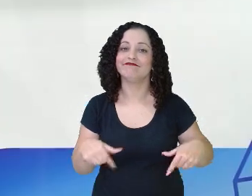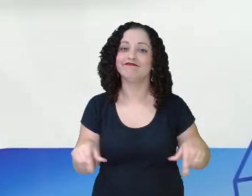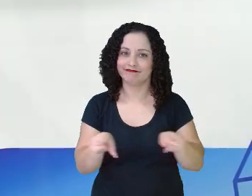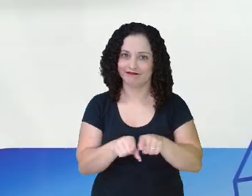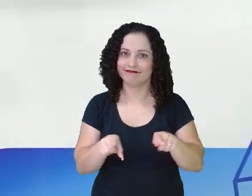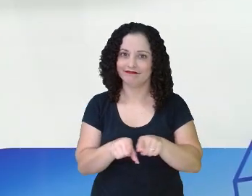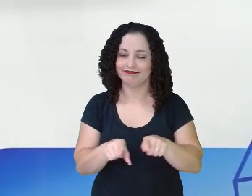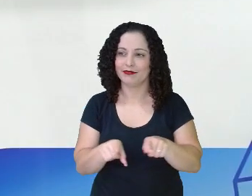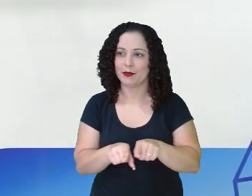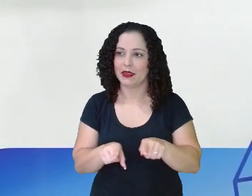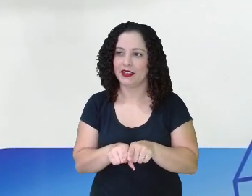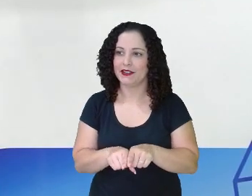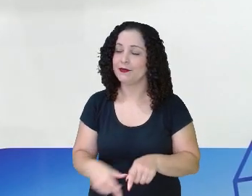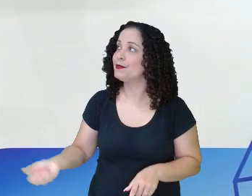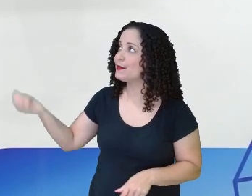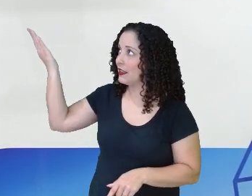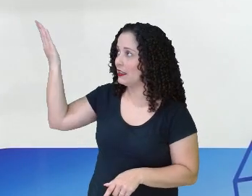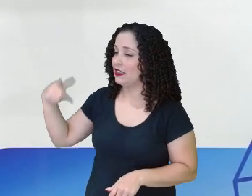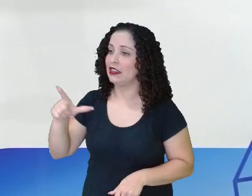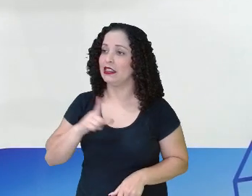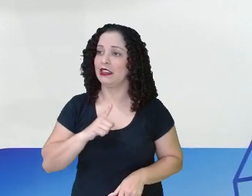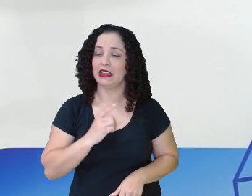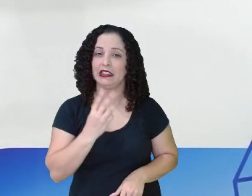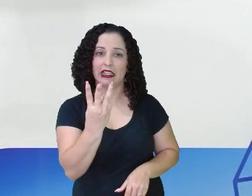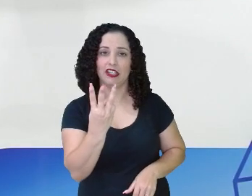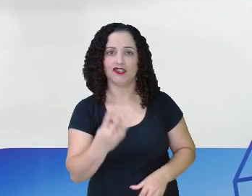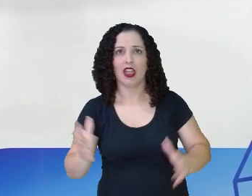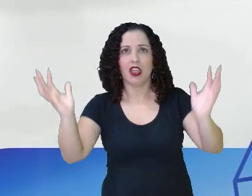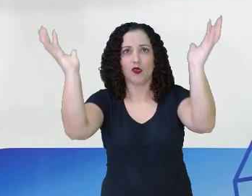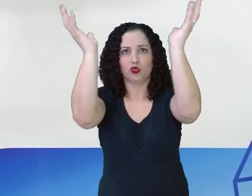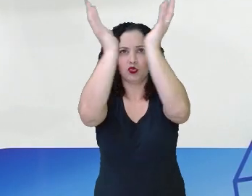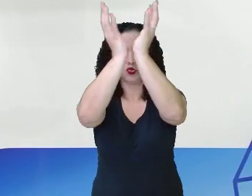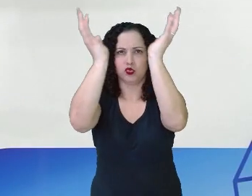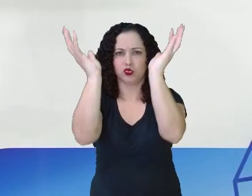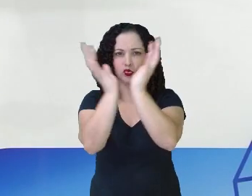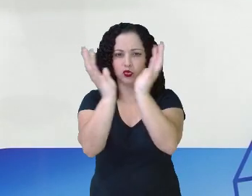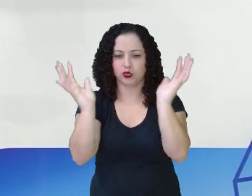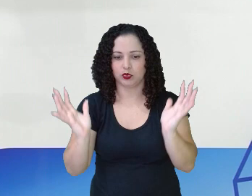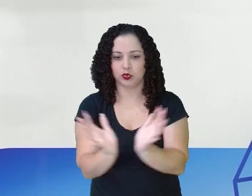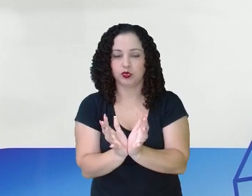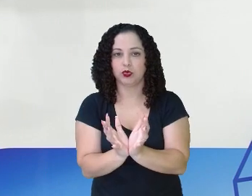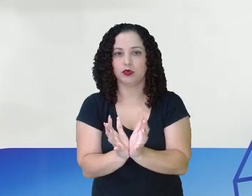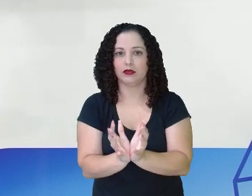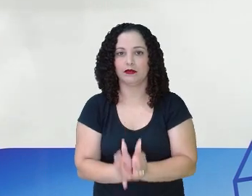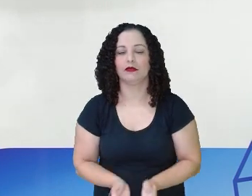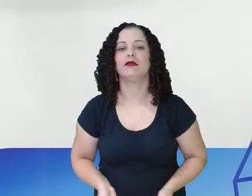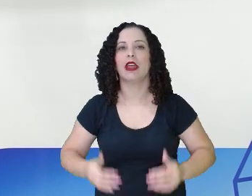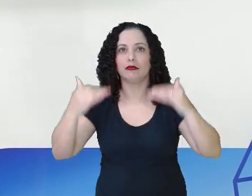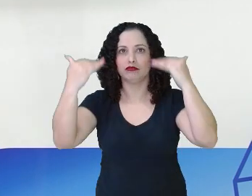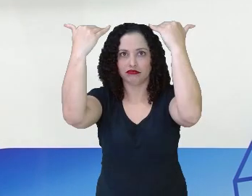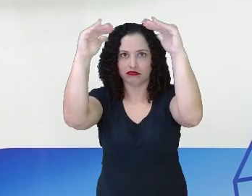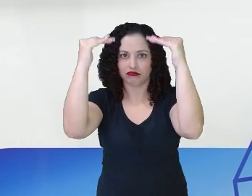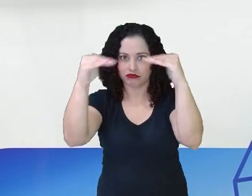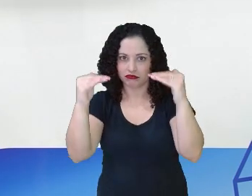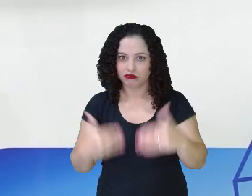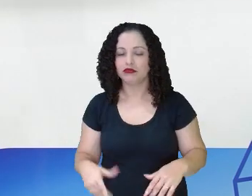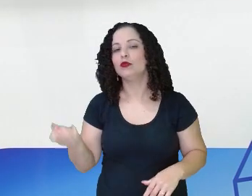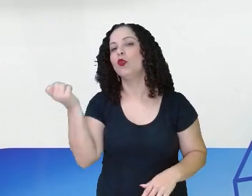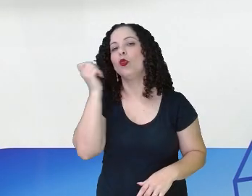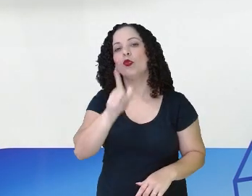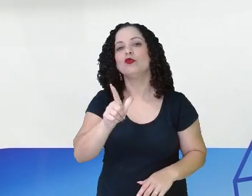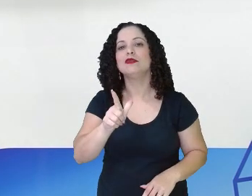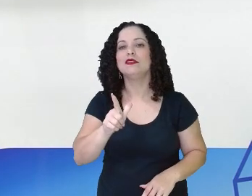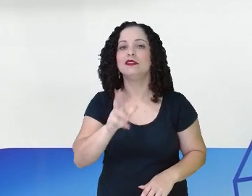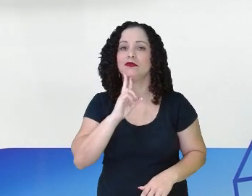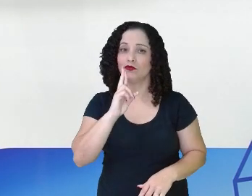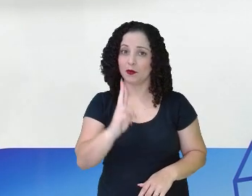de parcelas. Aqui eu só tenho 3. Eu tenho 3 tipos de bolinhas diferentes. Consegui o meu resultado,